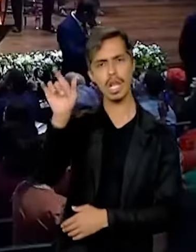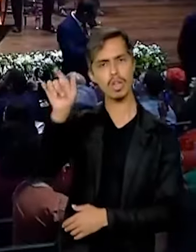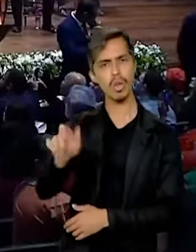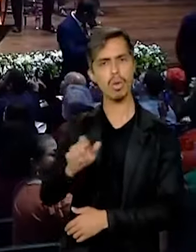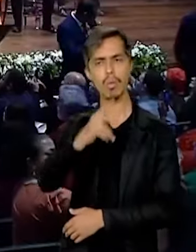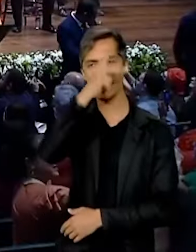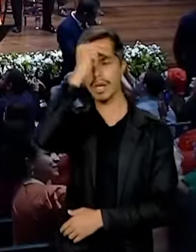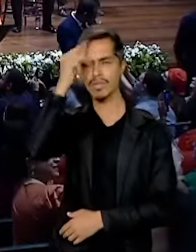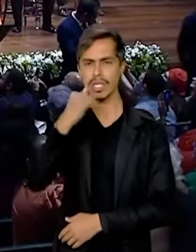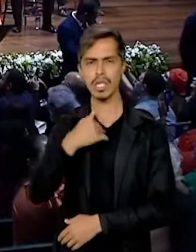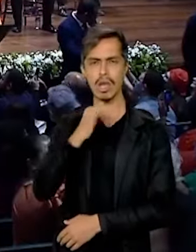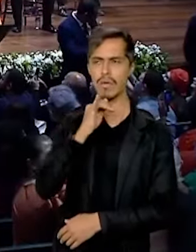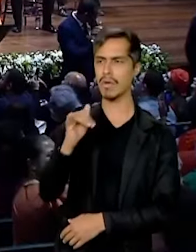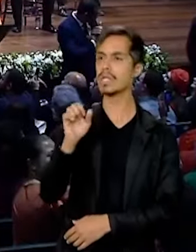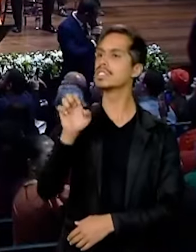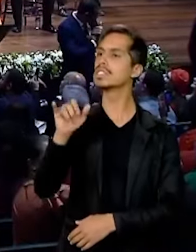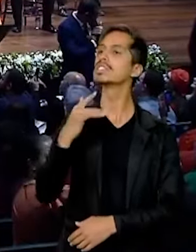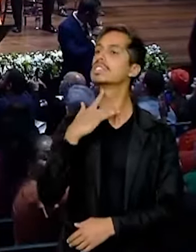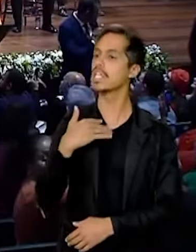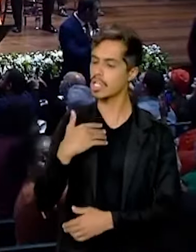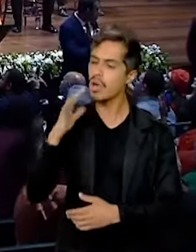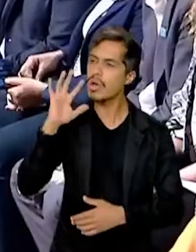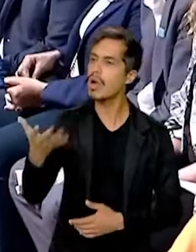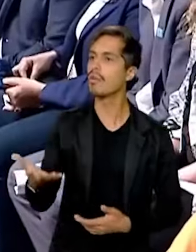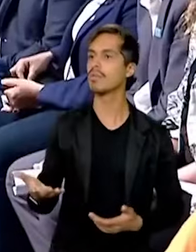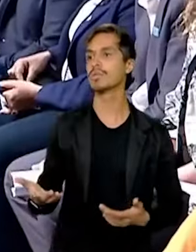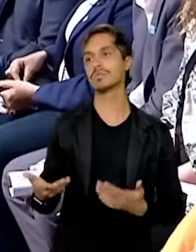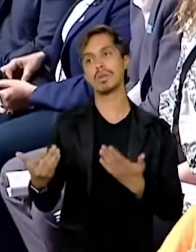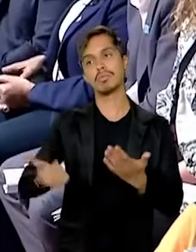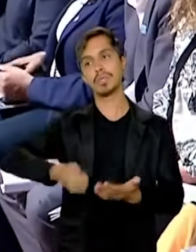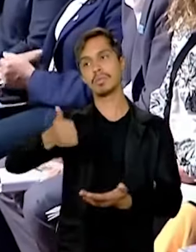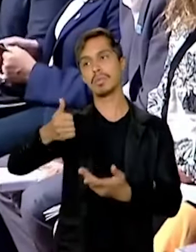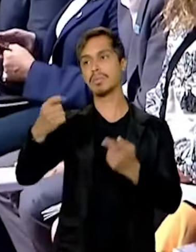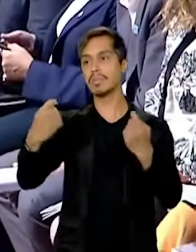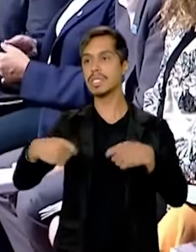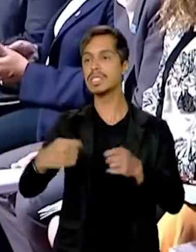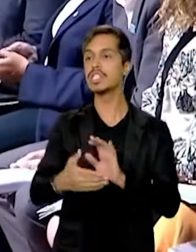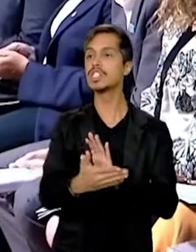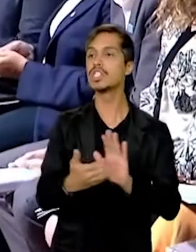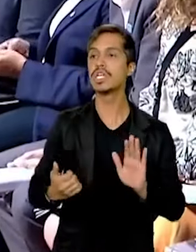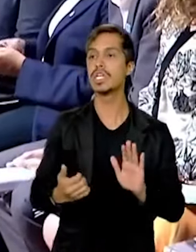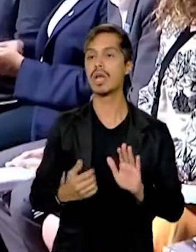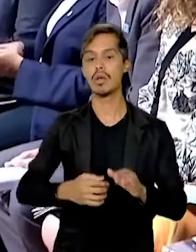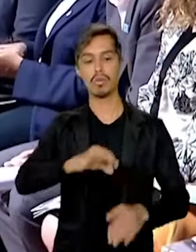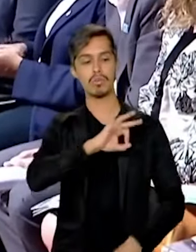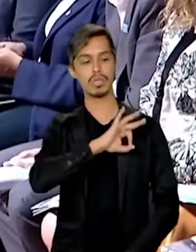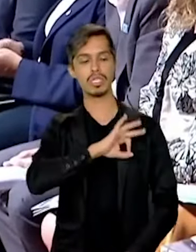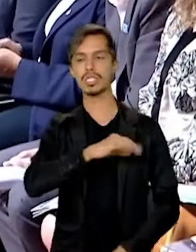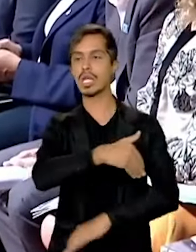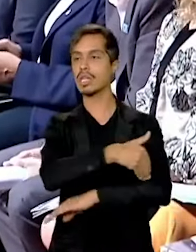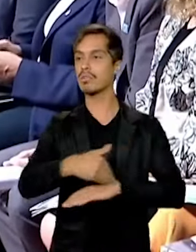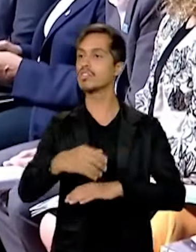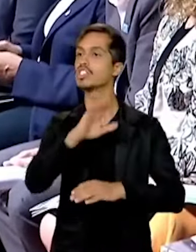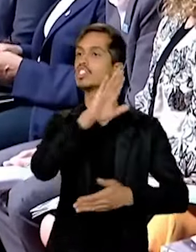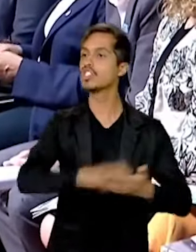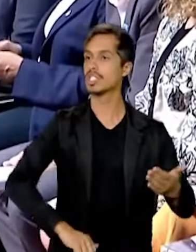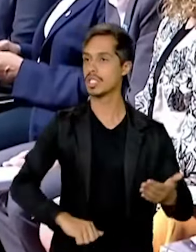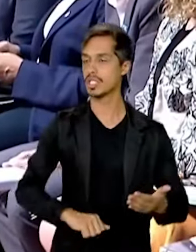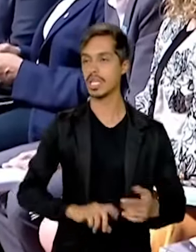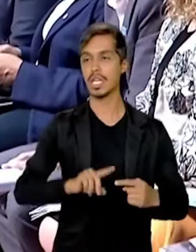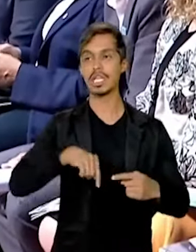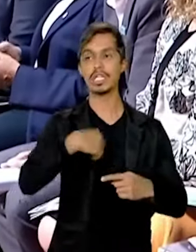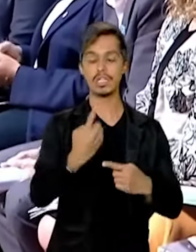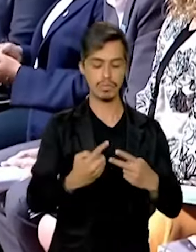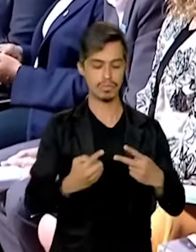para o prefeito, se o senhor quiser que eu resolva essa greve, a primeira coisa tem que tirar os policiais da rua. A segunda